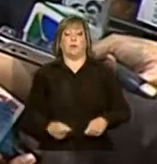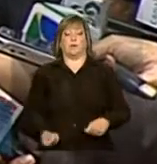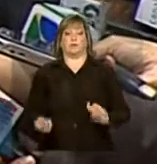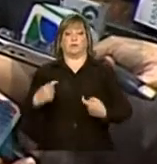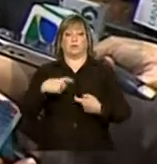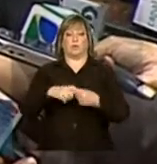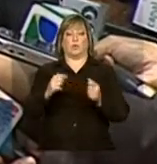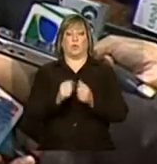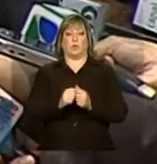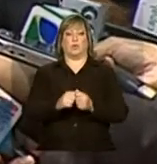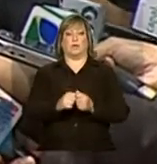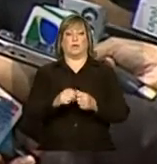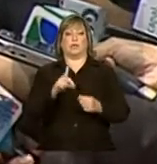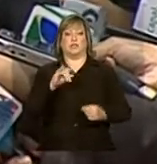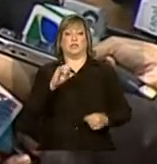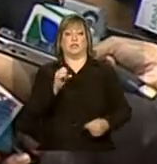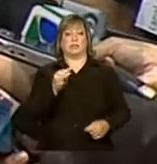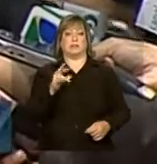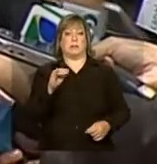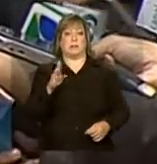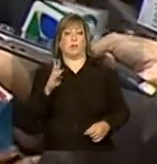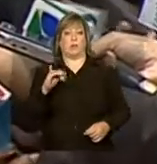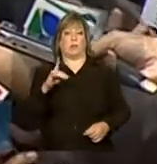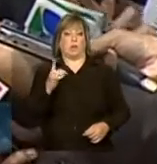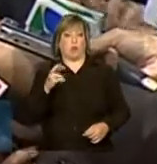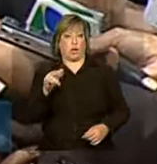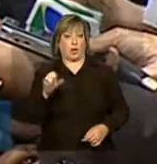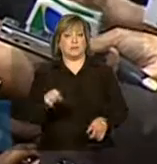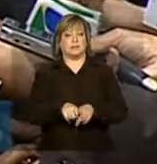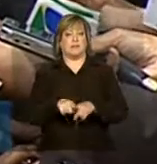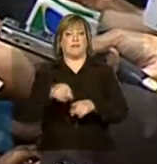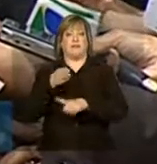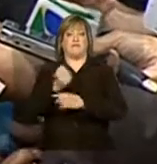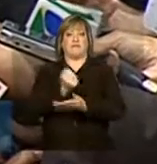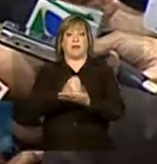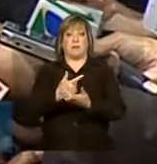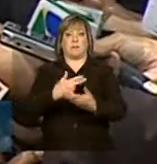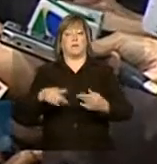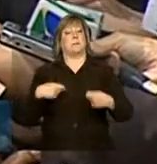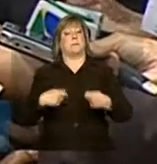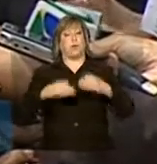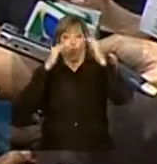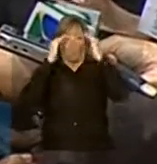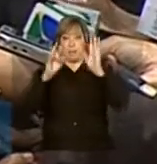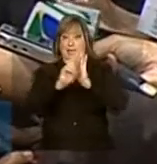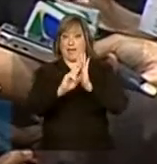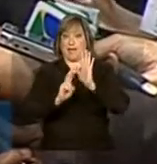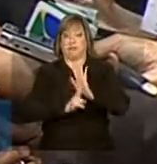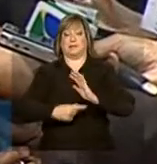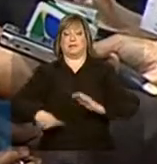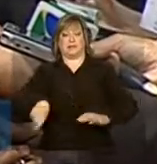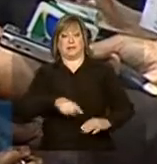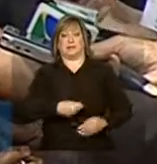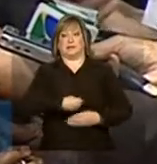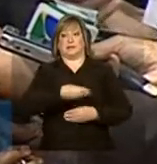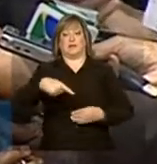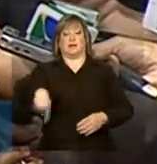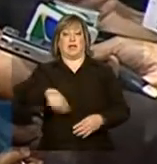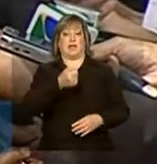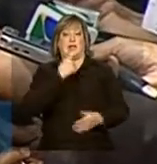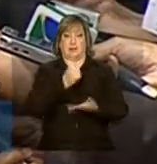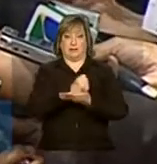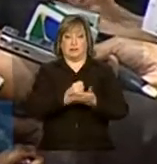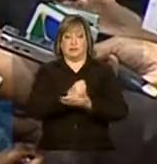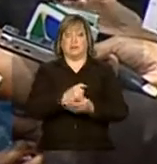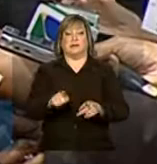distribuidoras, a farmácias, e terão que cumprir regras de segurança desses medicamentos. Será devidamente acompanhado pelas agências